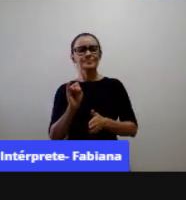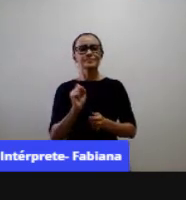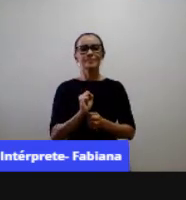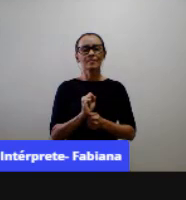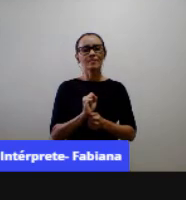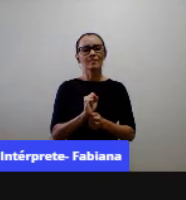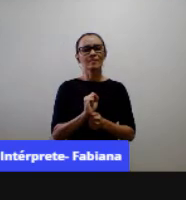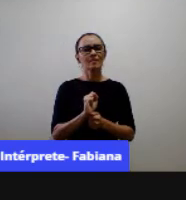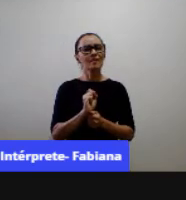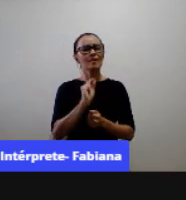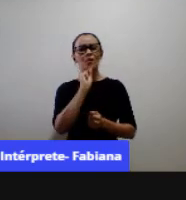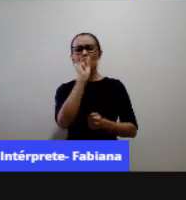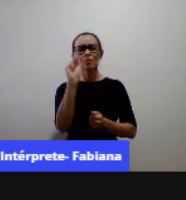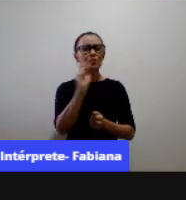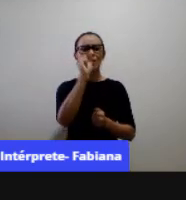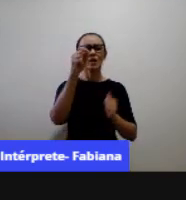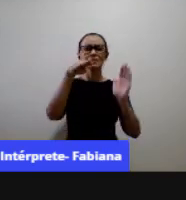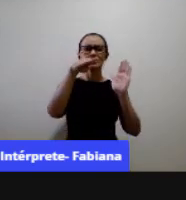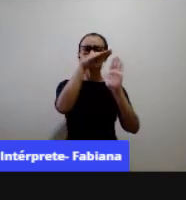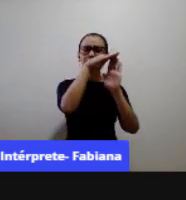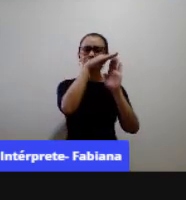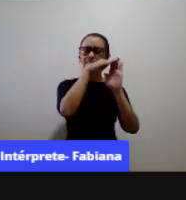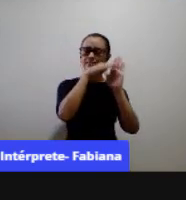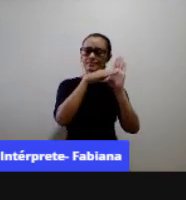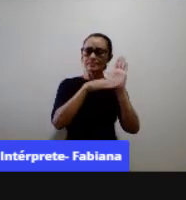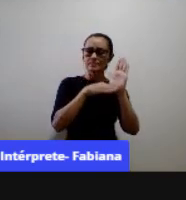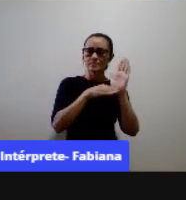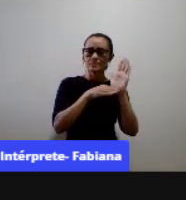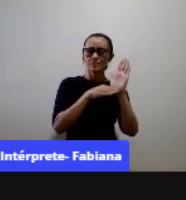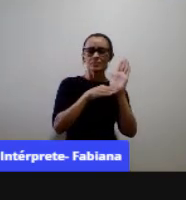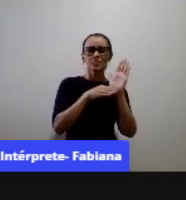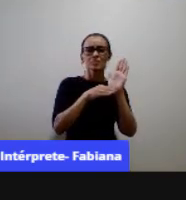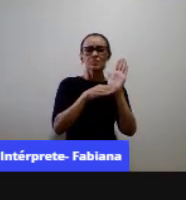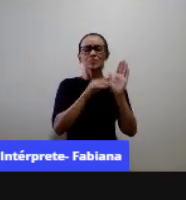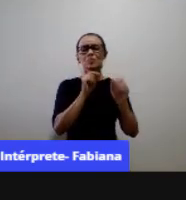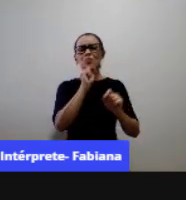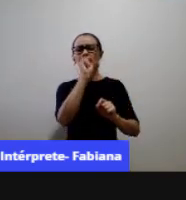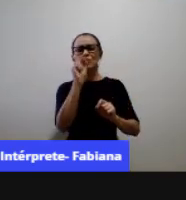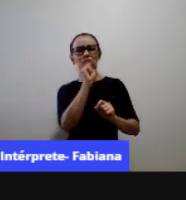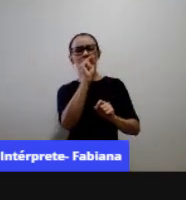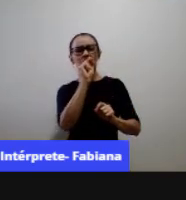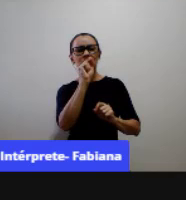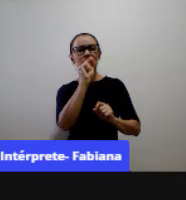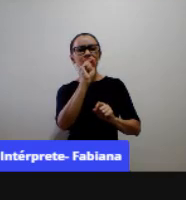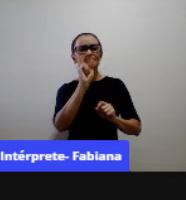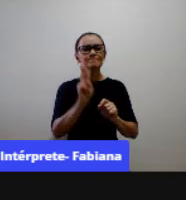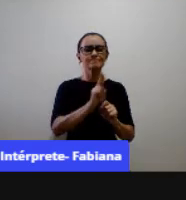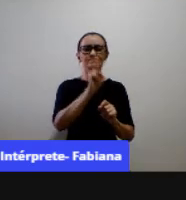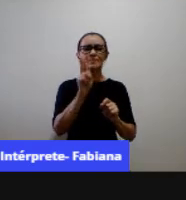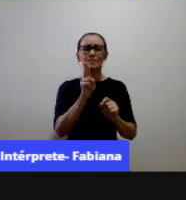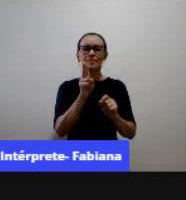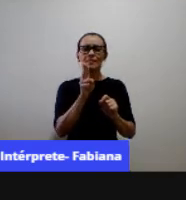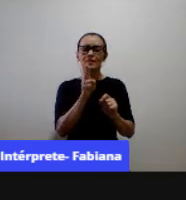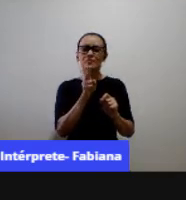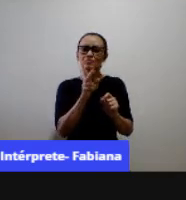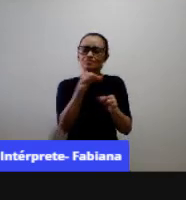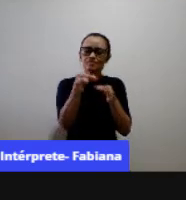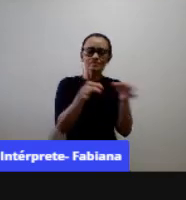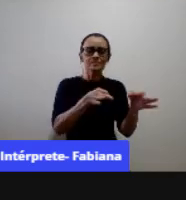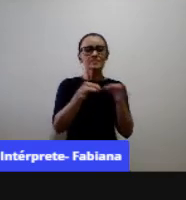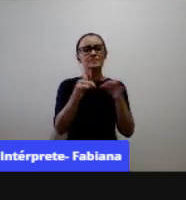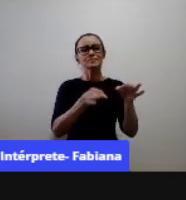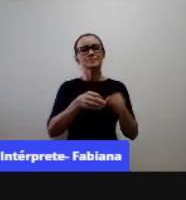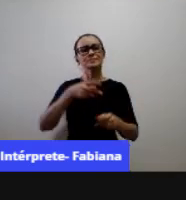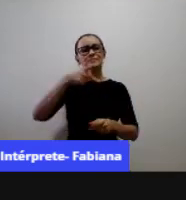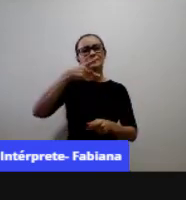Quais são as diretrizes, quais são os mecanismos para que a gente possa elaborar esse plano educacional